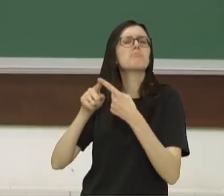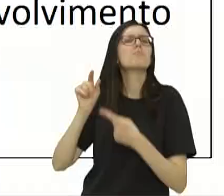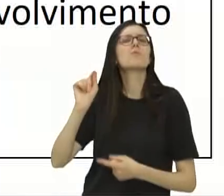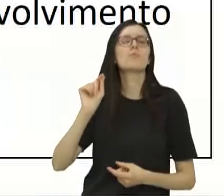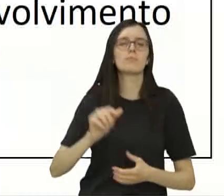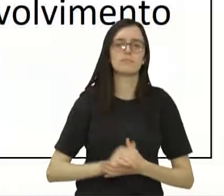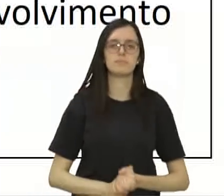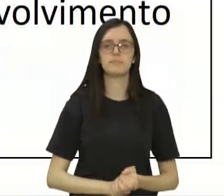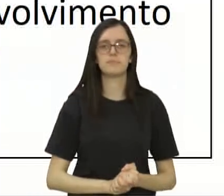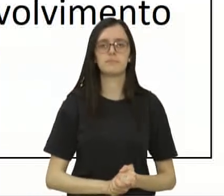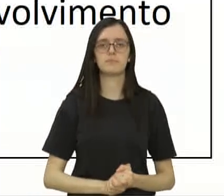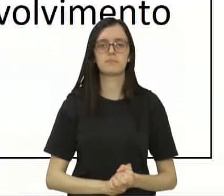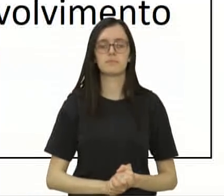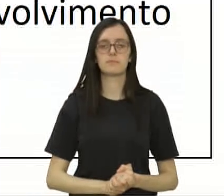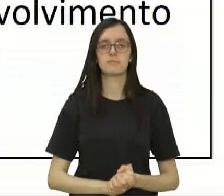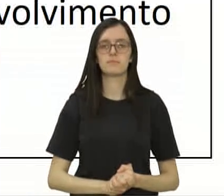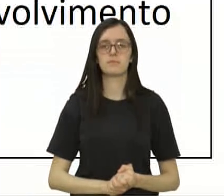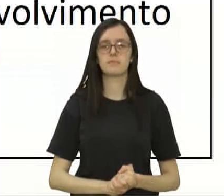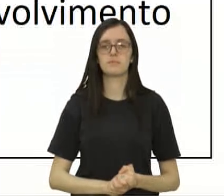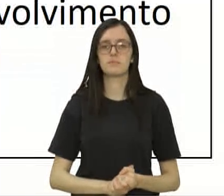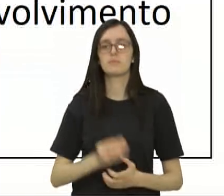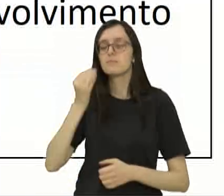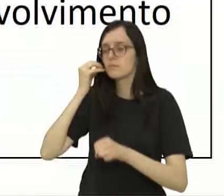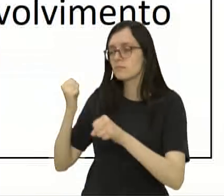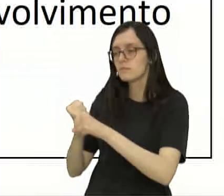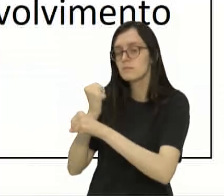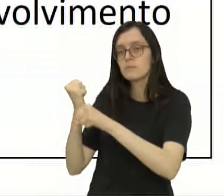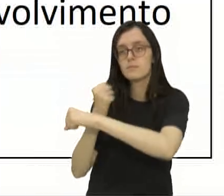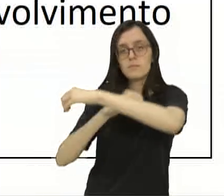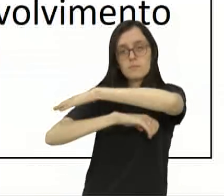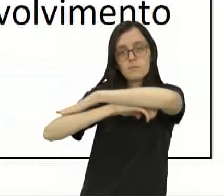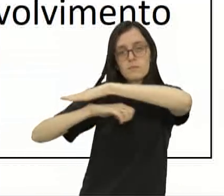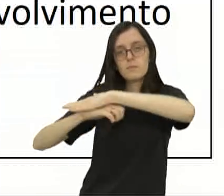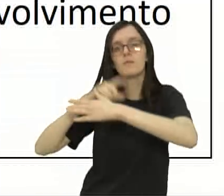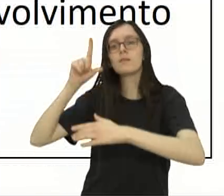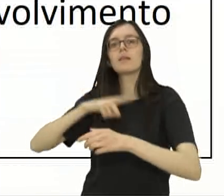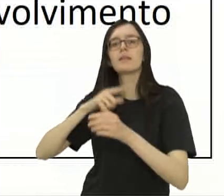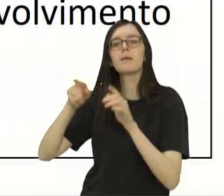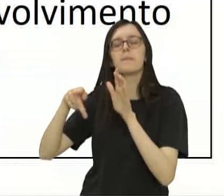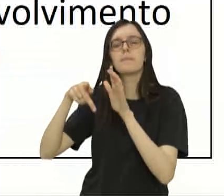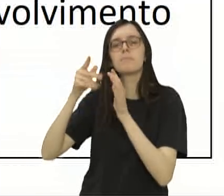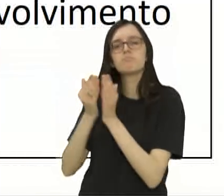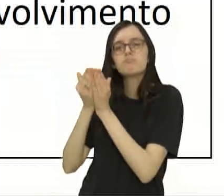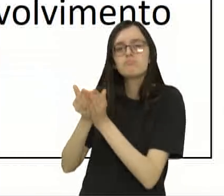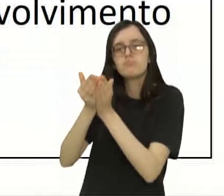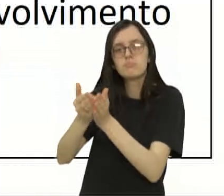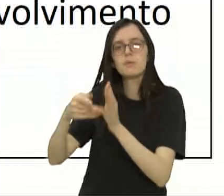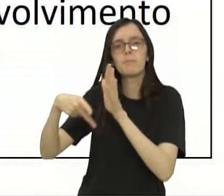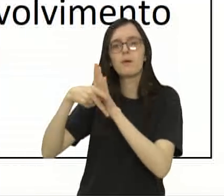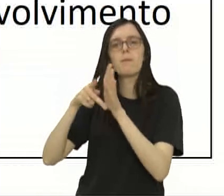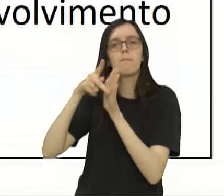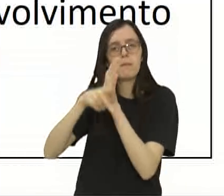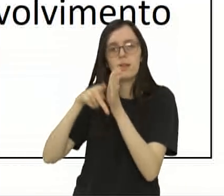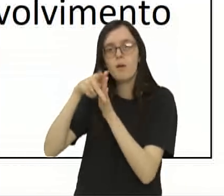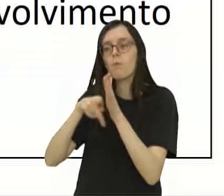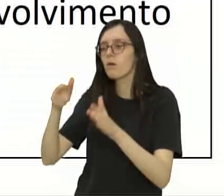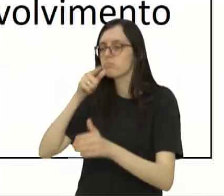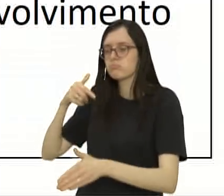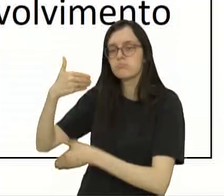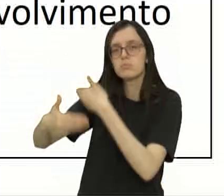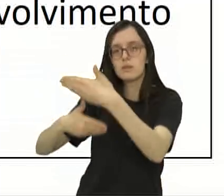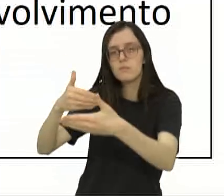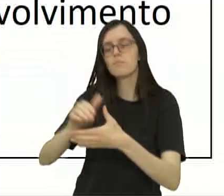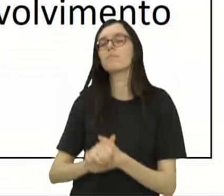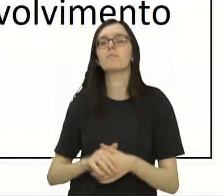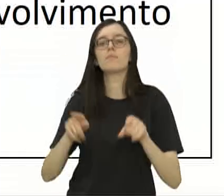lá? Então vamos lá. Aposta em obras de infraestrutura, tendo o Porto de Paranaguá como um dos grandes indutores de desenvolvimento,